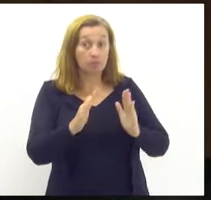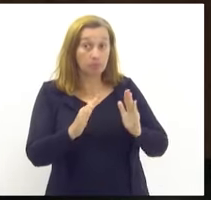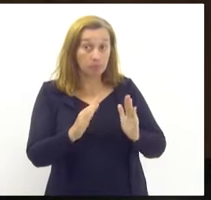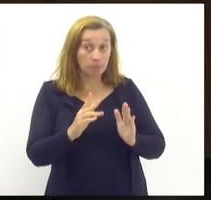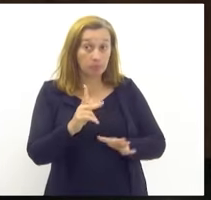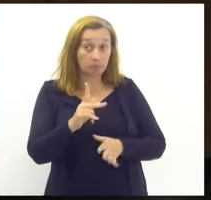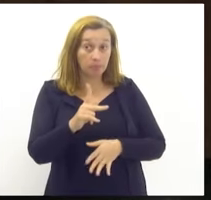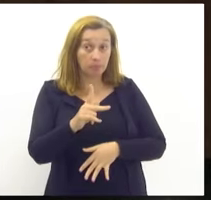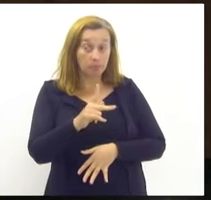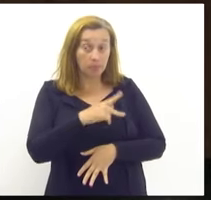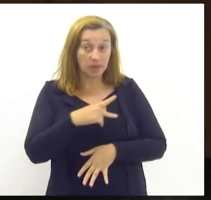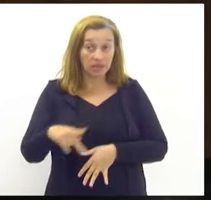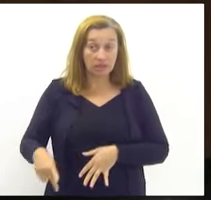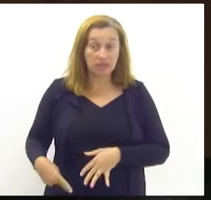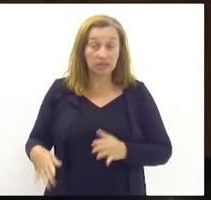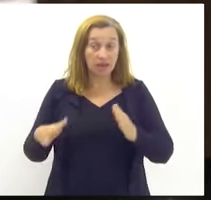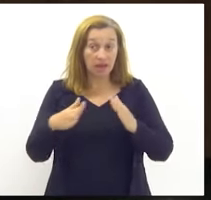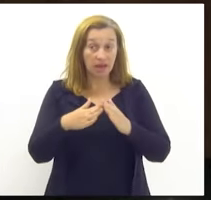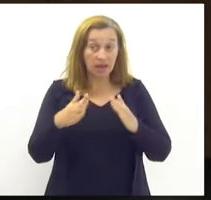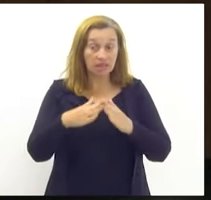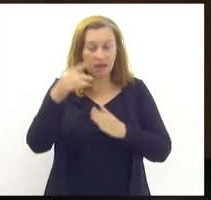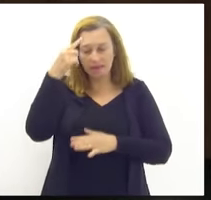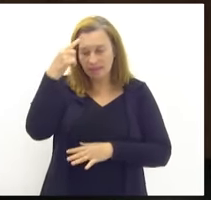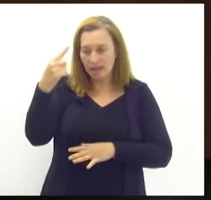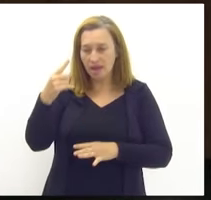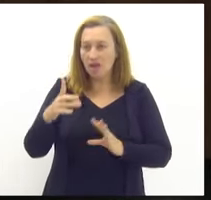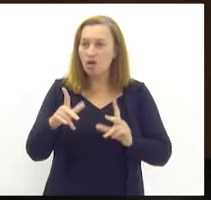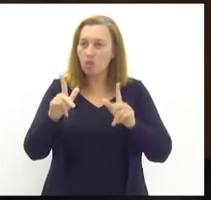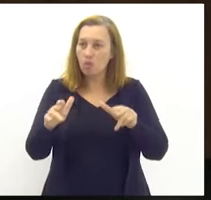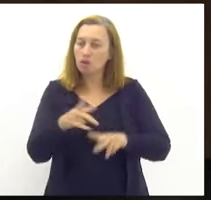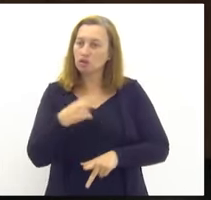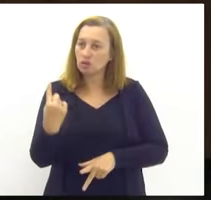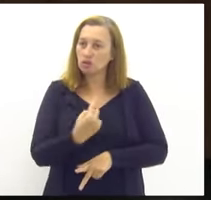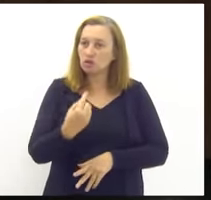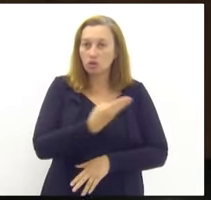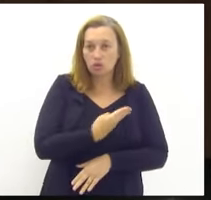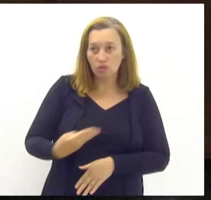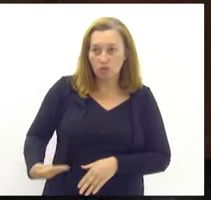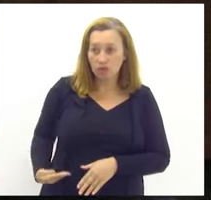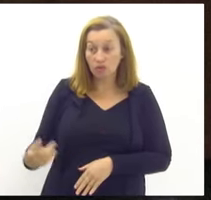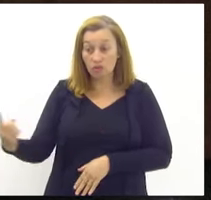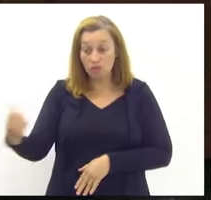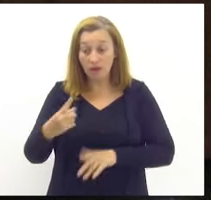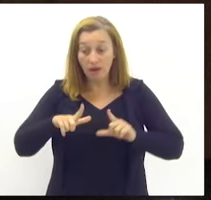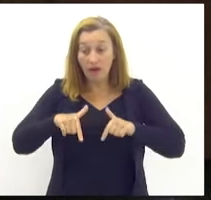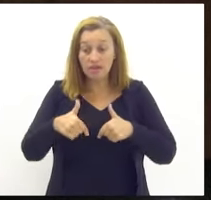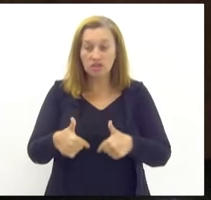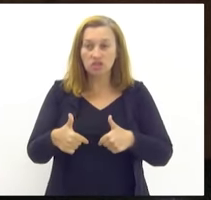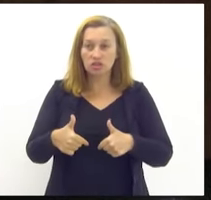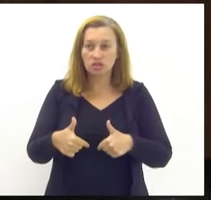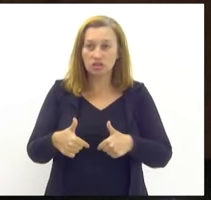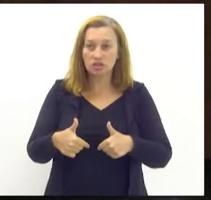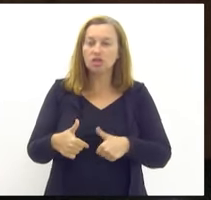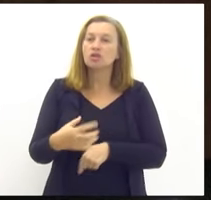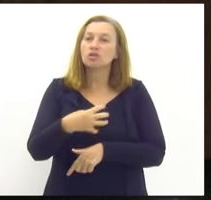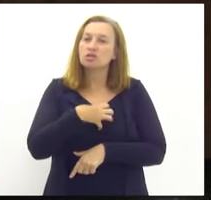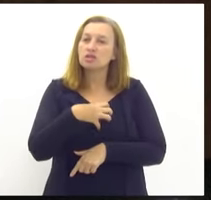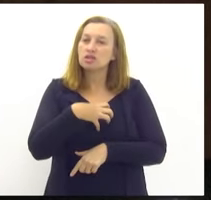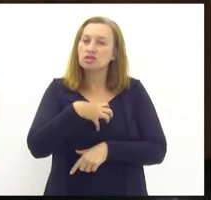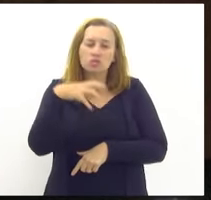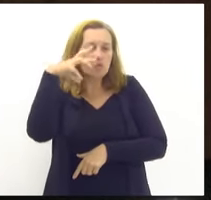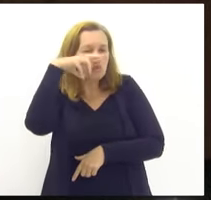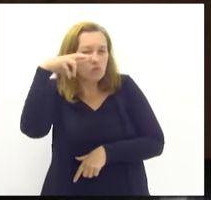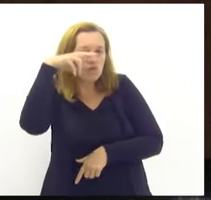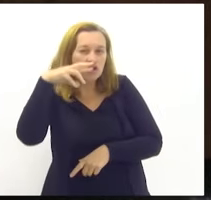com com as mesmas ideias da ma aqui do Parlamento que o governador venha tomar atitude enérgica no sentido de apurar todos esses